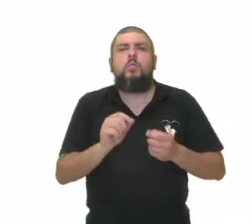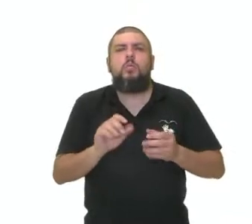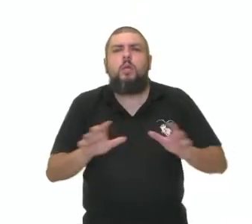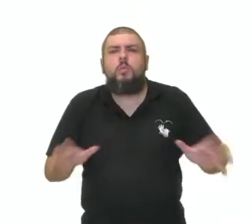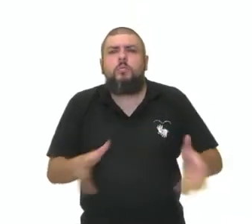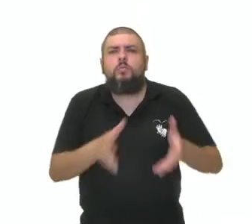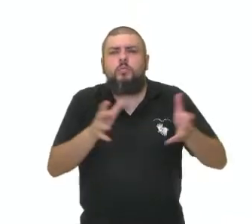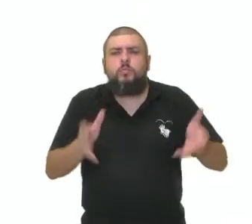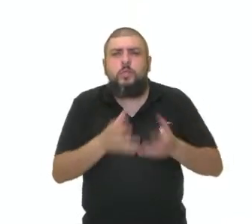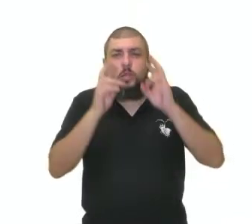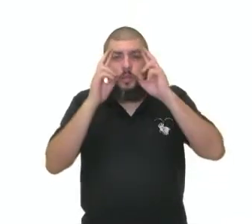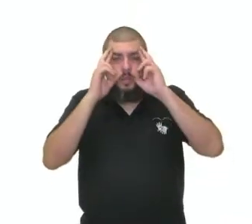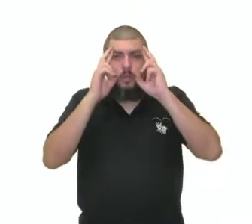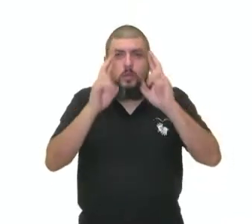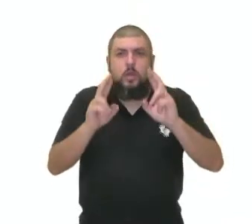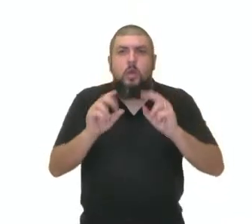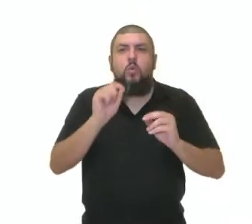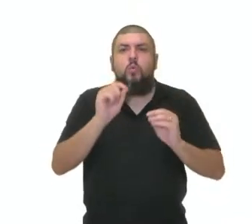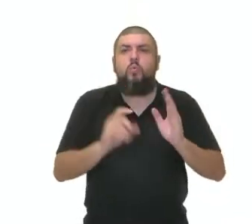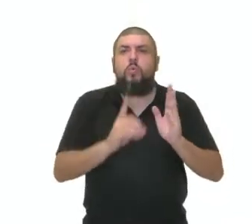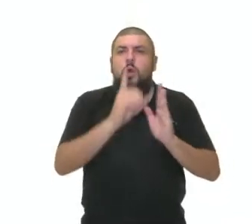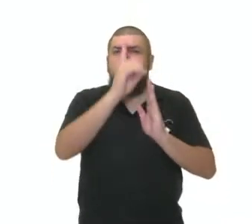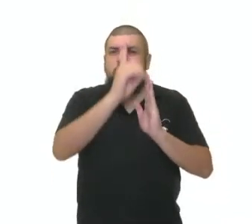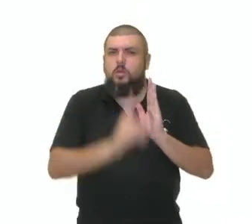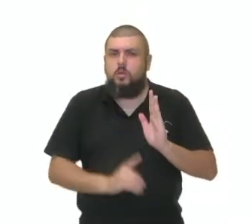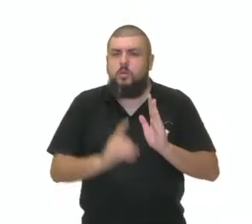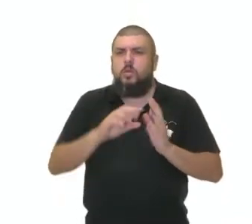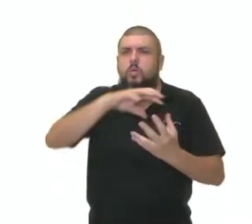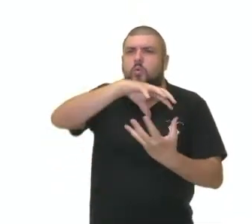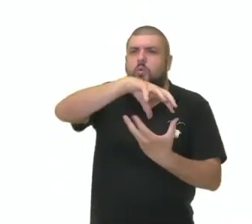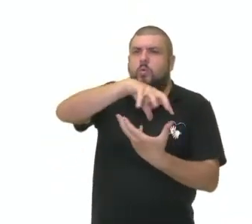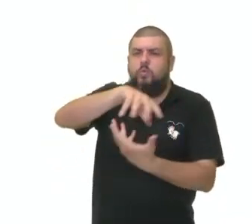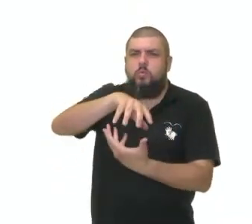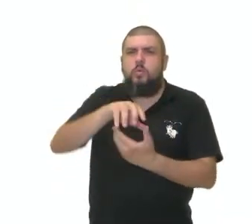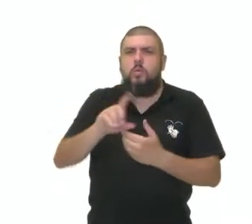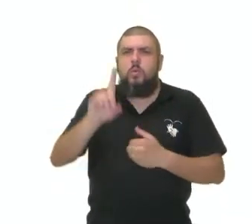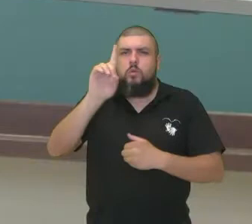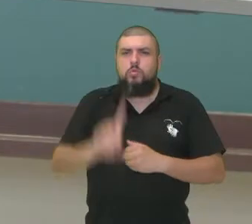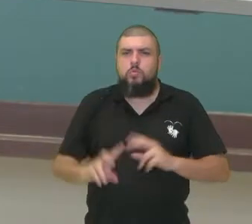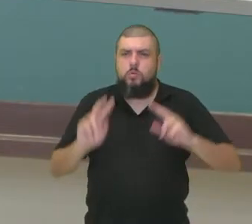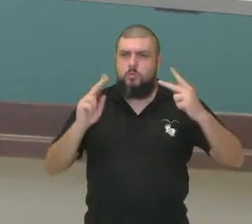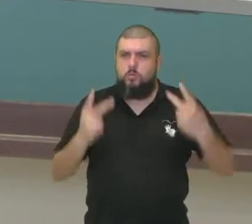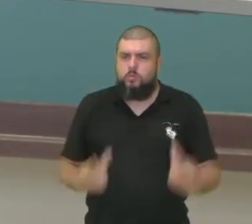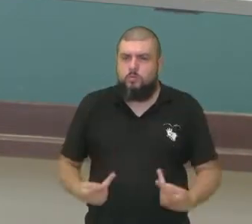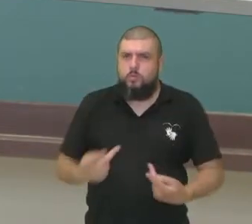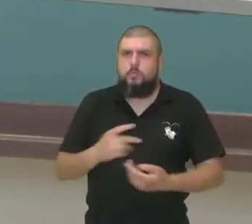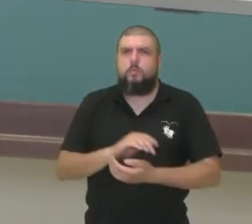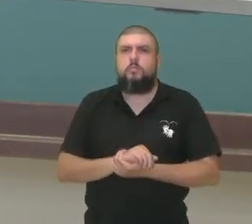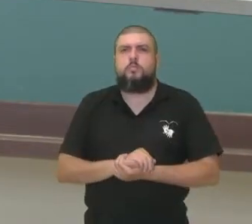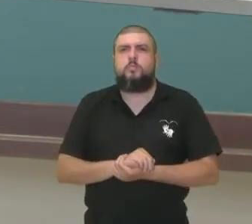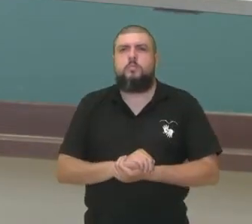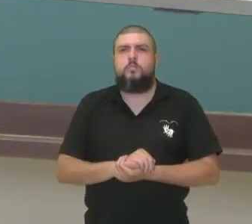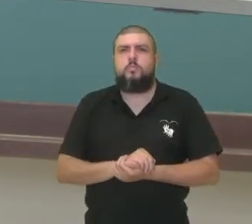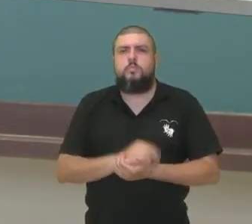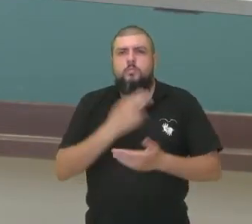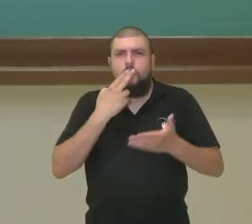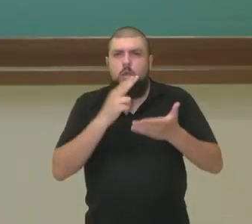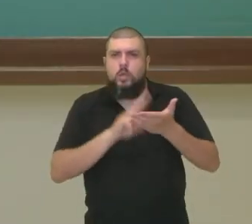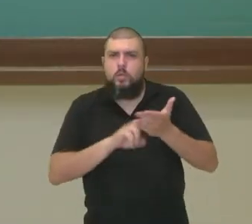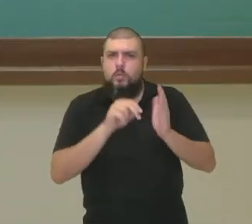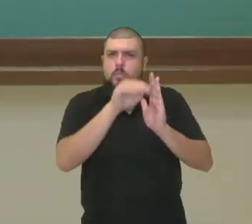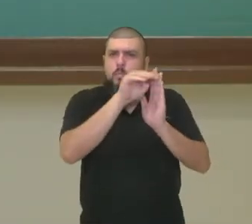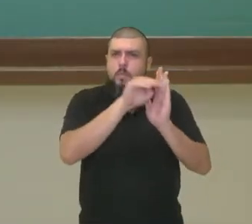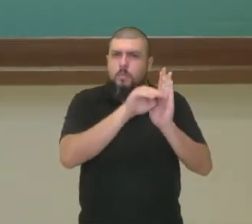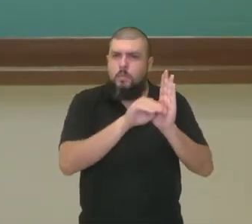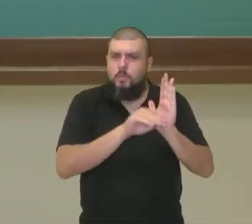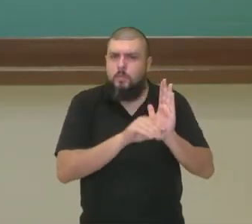por meio da Declaração Universal dos Direitos Humanos, DUDH, a Declaração Universal dos Direitos Humanos, que